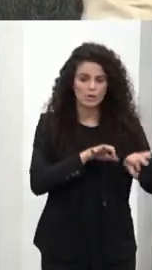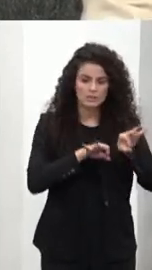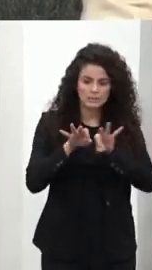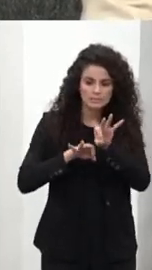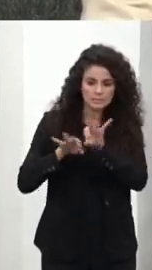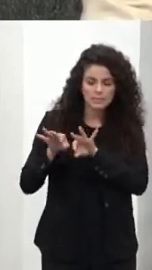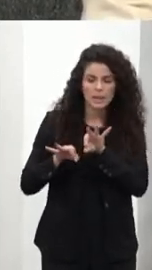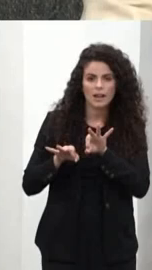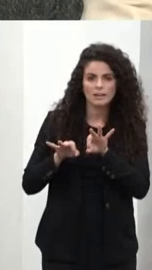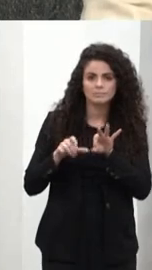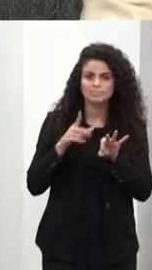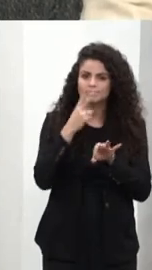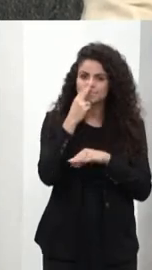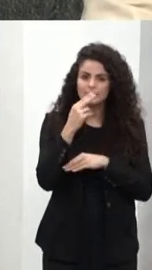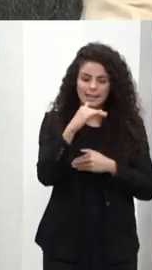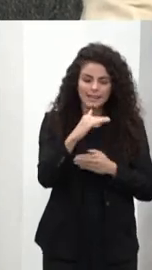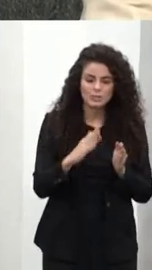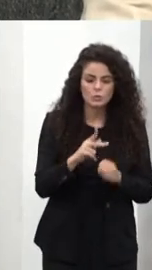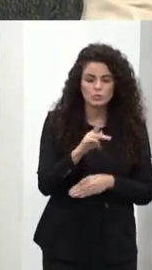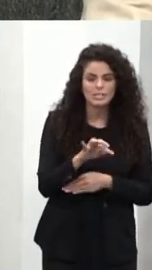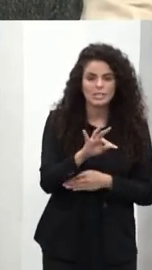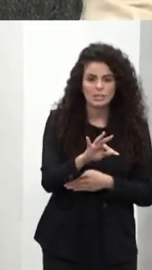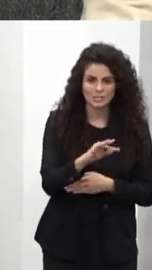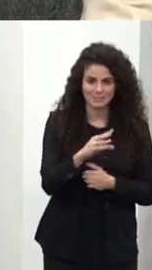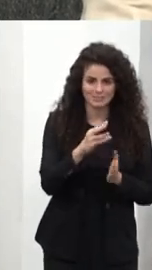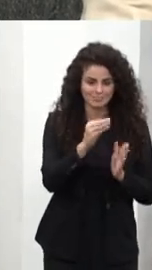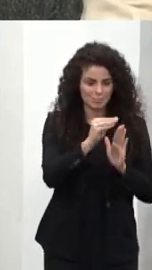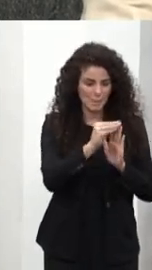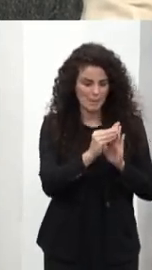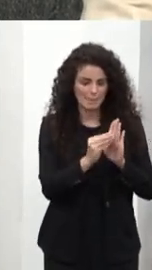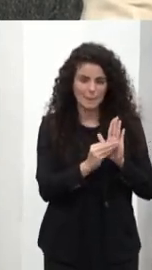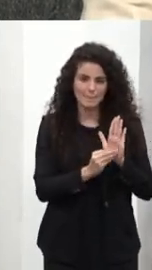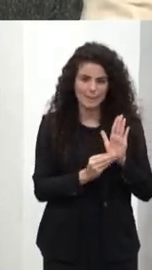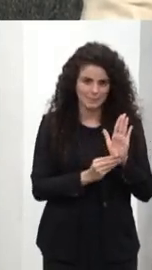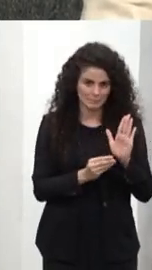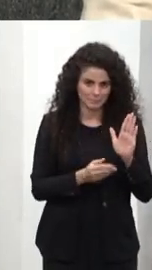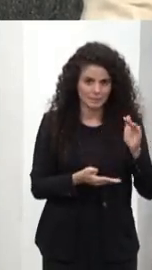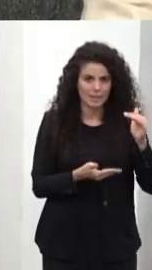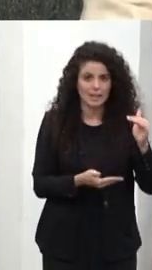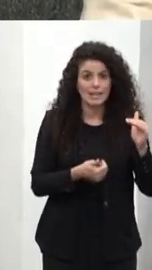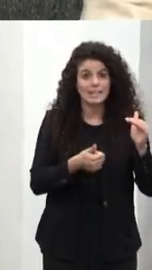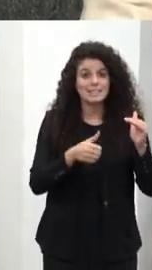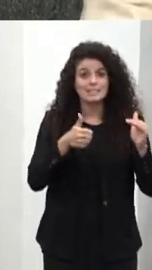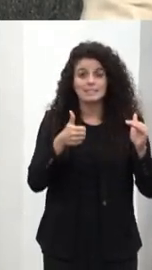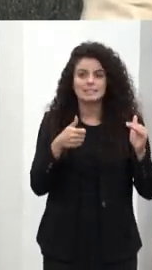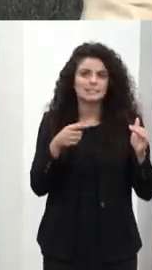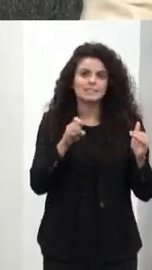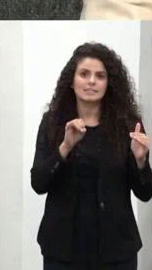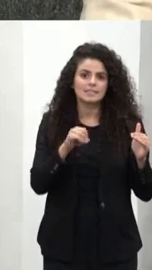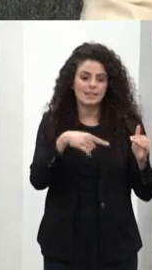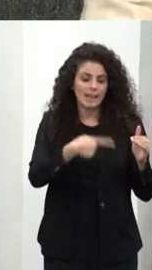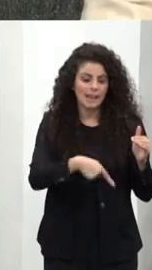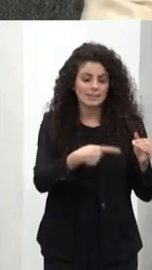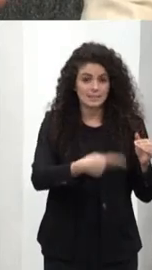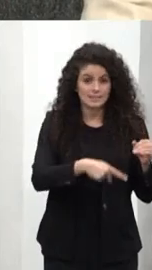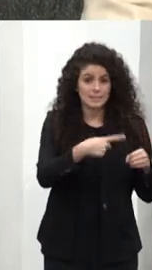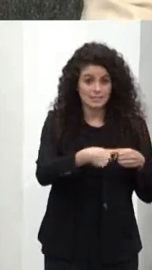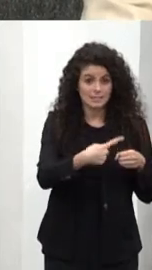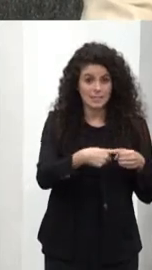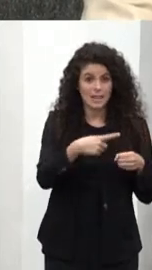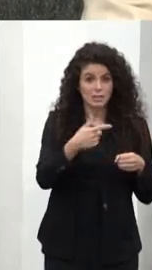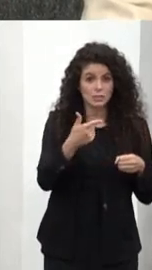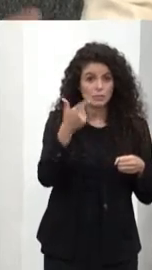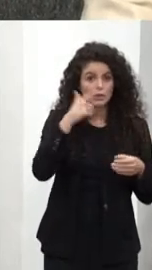né alguns kits modelos olha município que vai receber r$ 100 mil reais é que tá um modelo de editar o caso você queira seguir